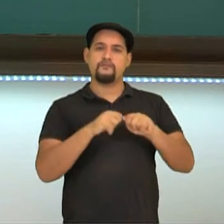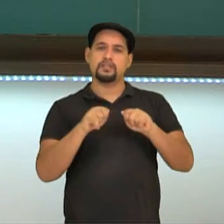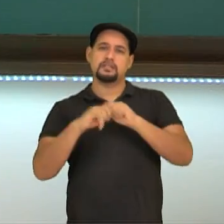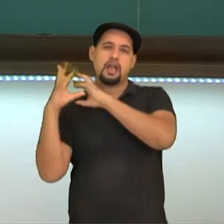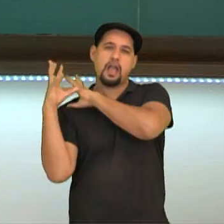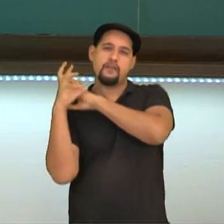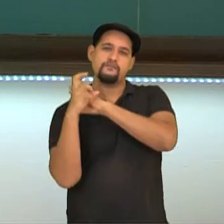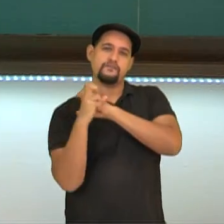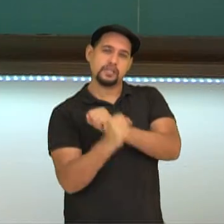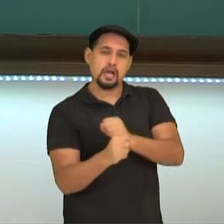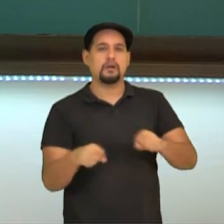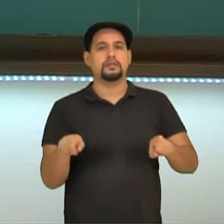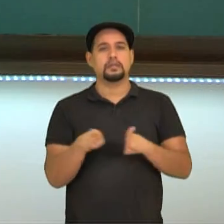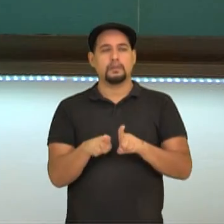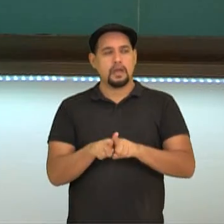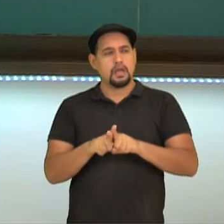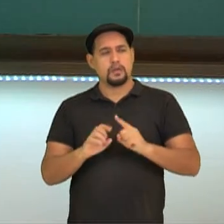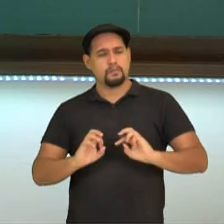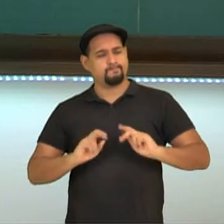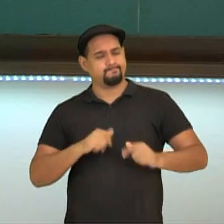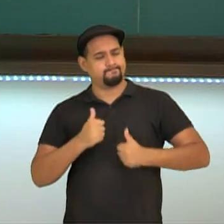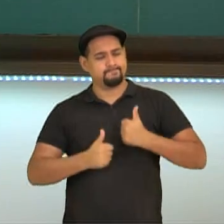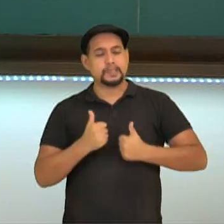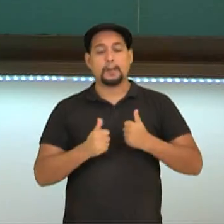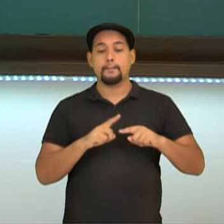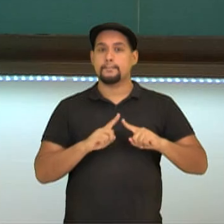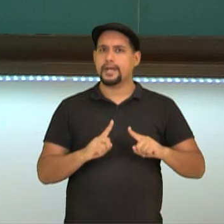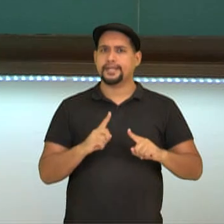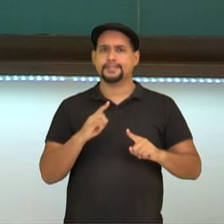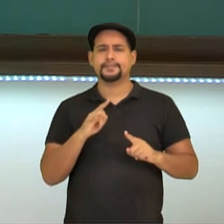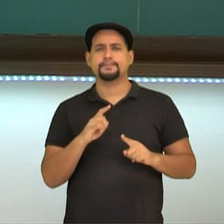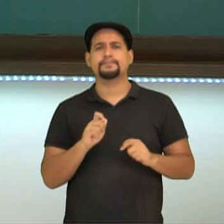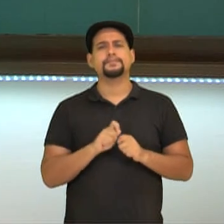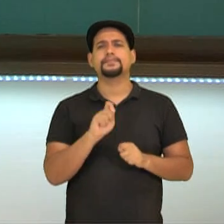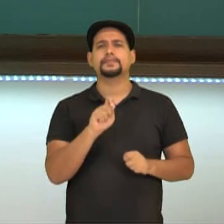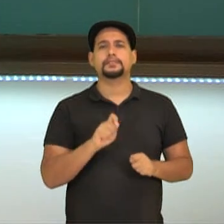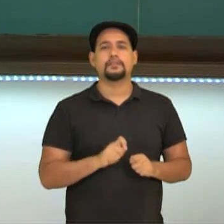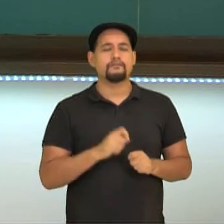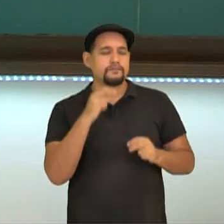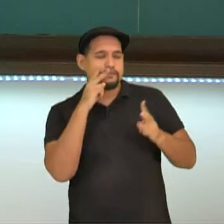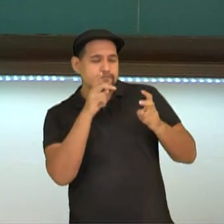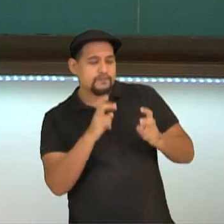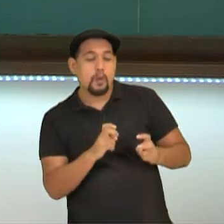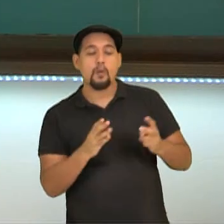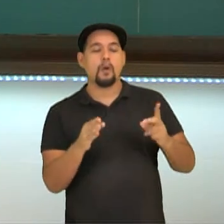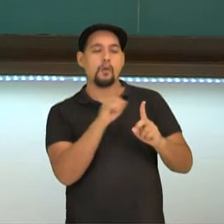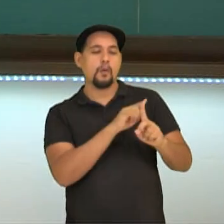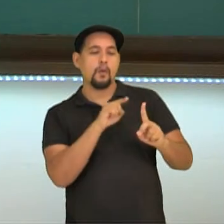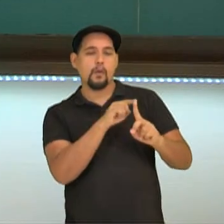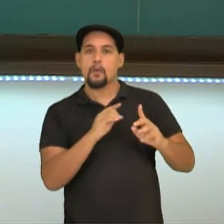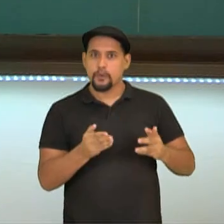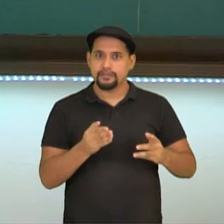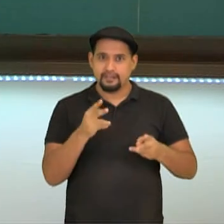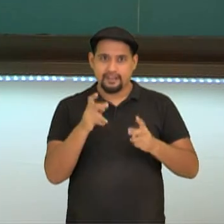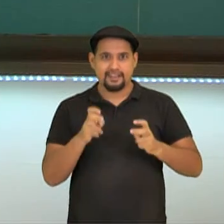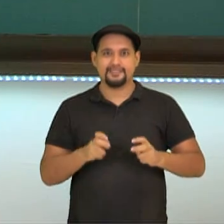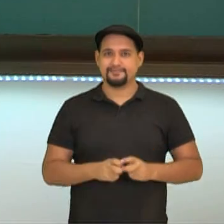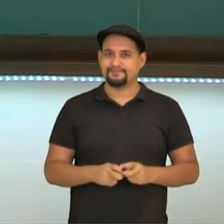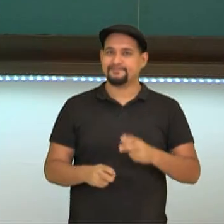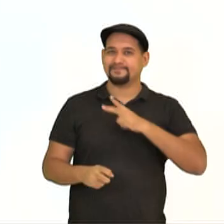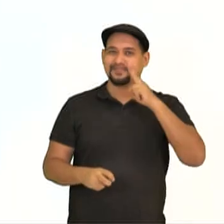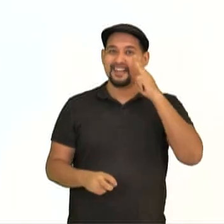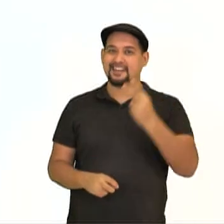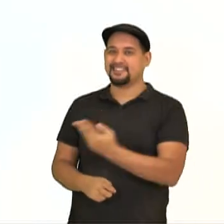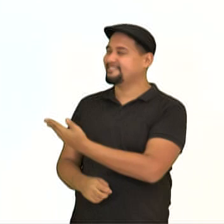revisão, retomada, não é? Então, vamos ver quais são os nossos objetivos hoje? Tá